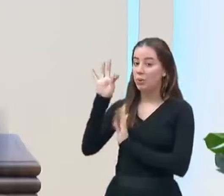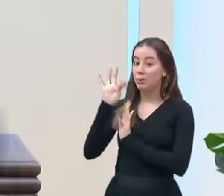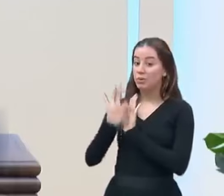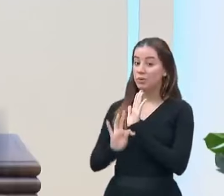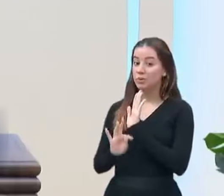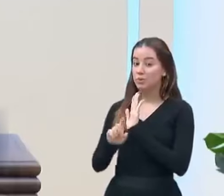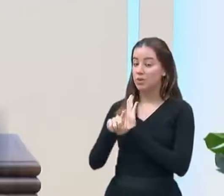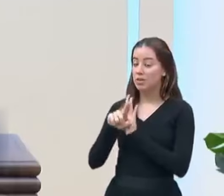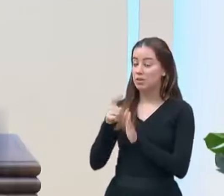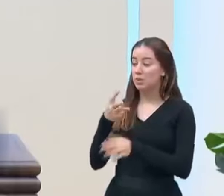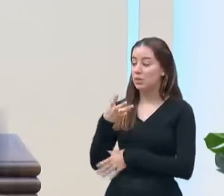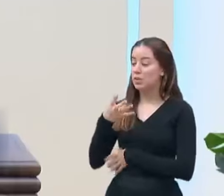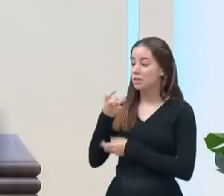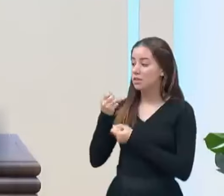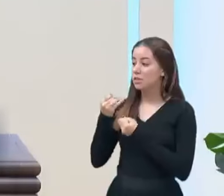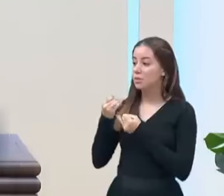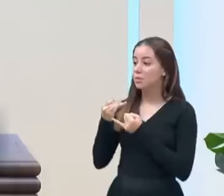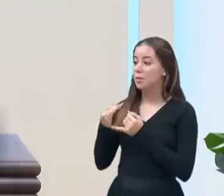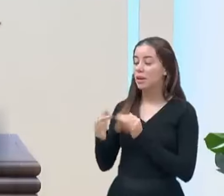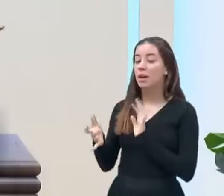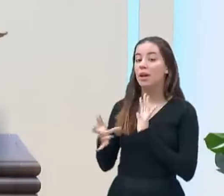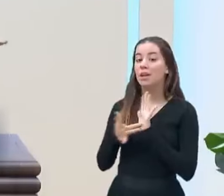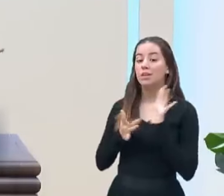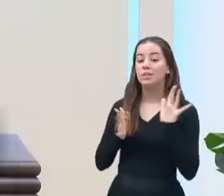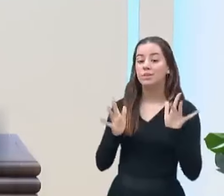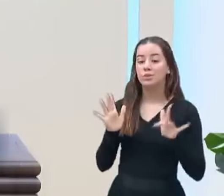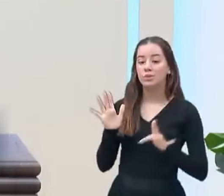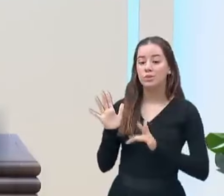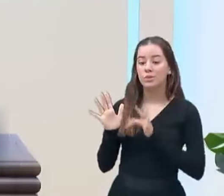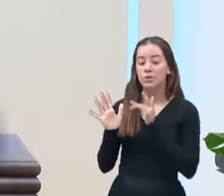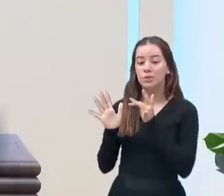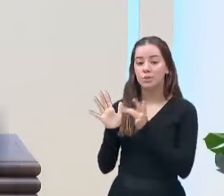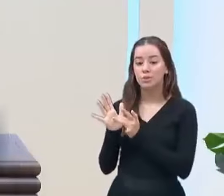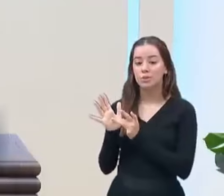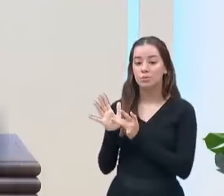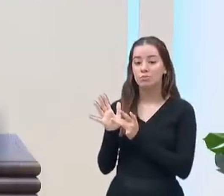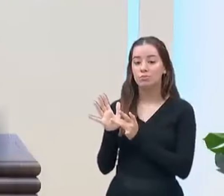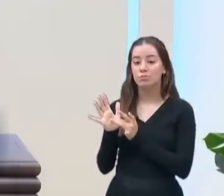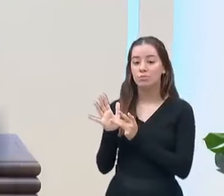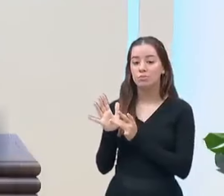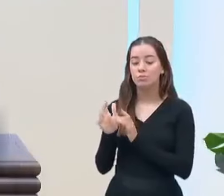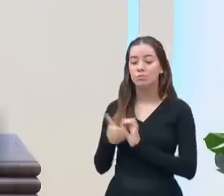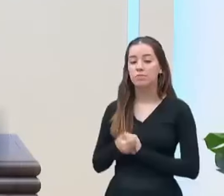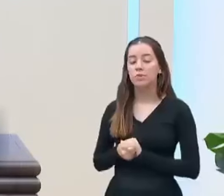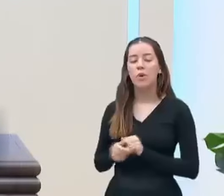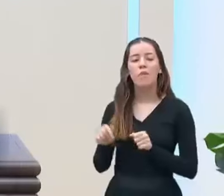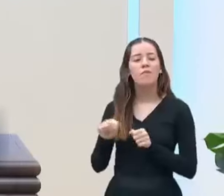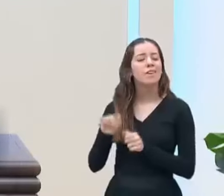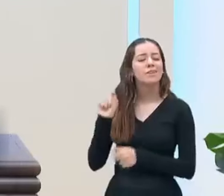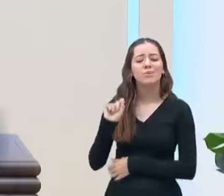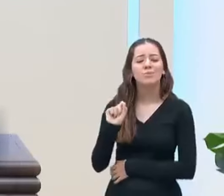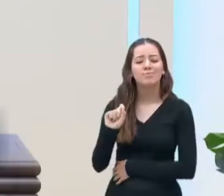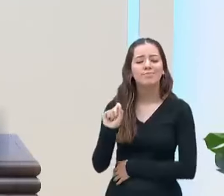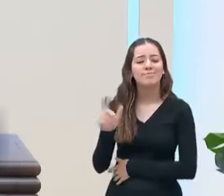de número 3 diz: e Jesus... Primeira ação de